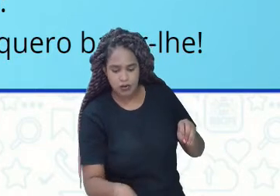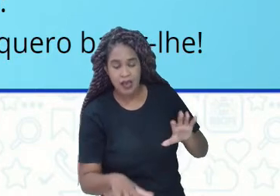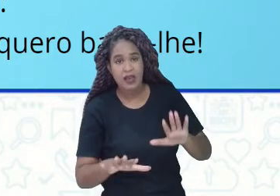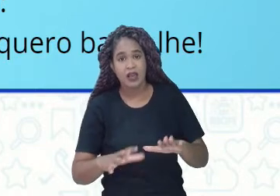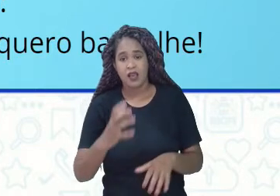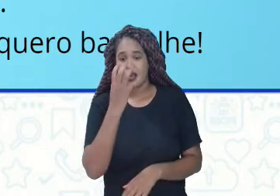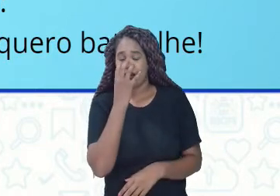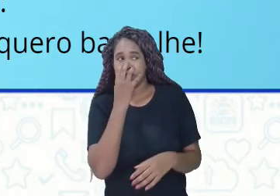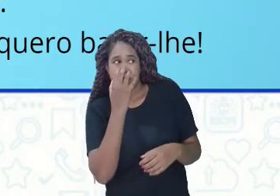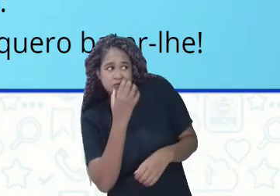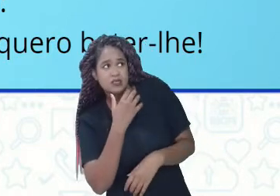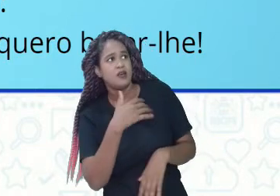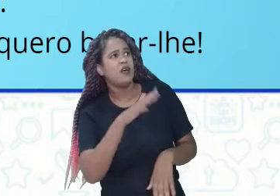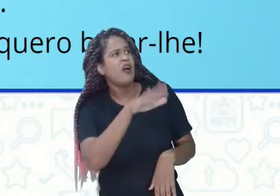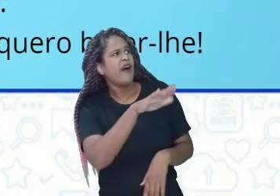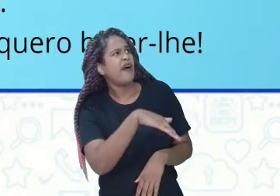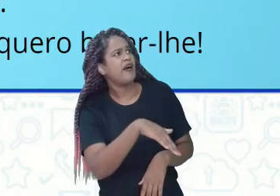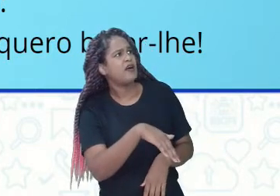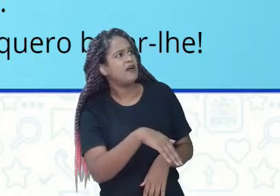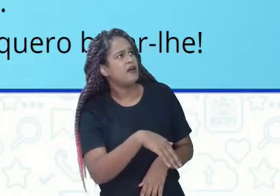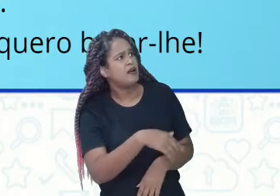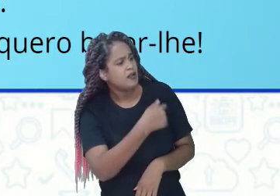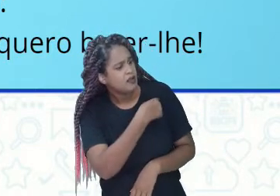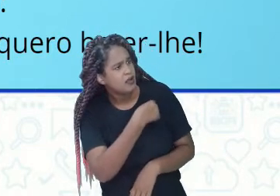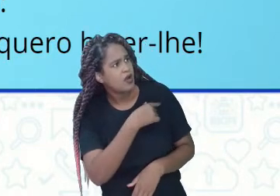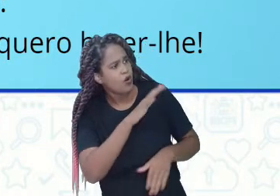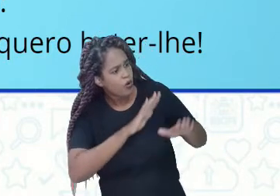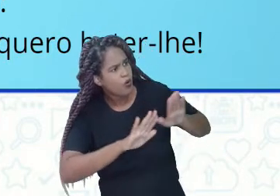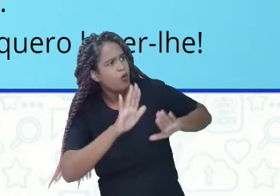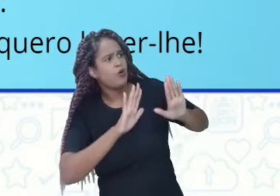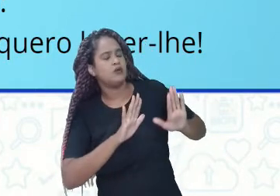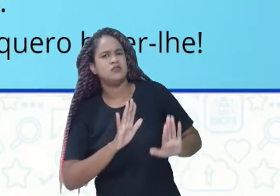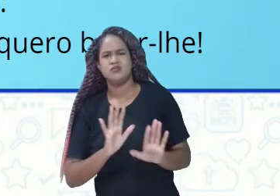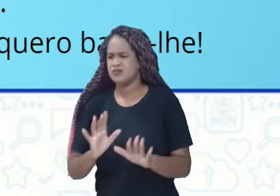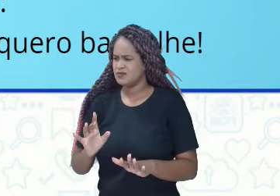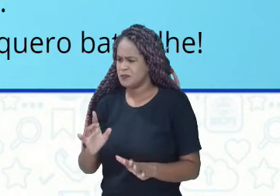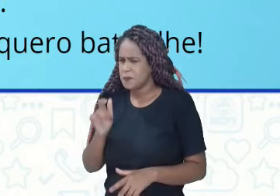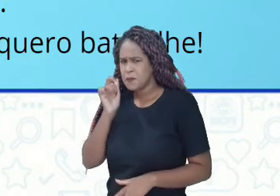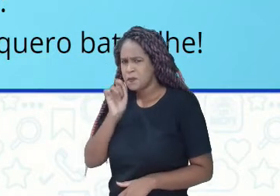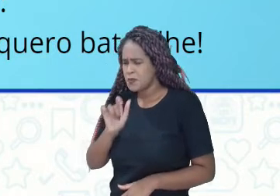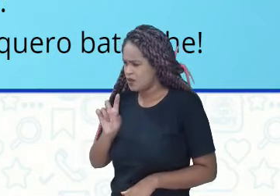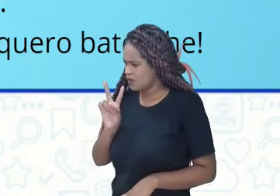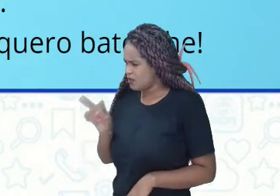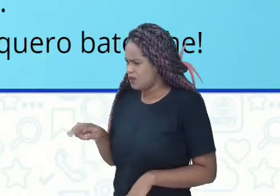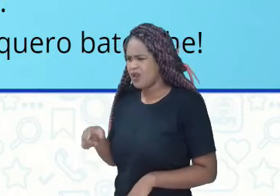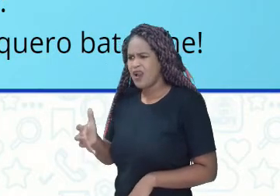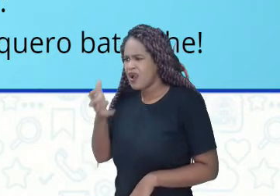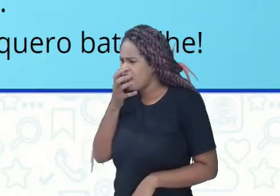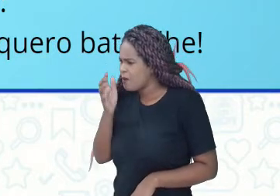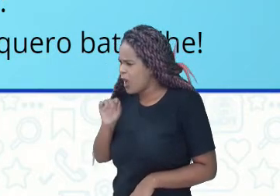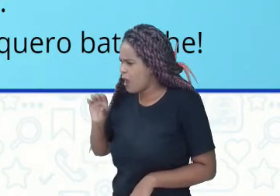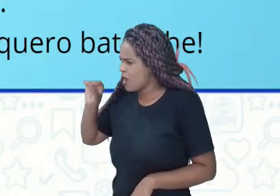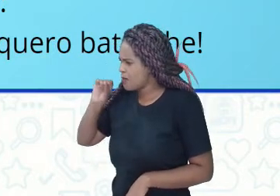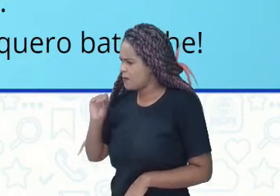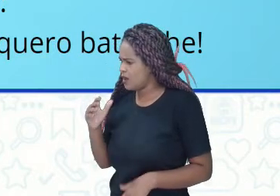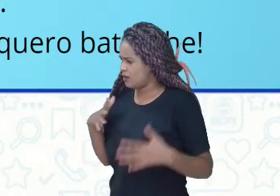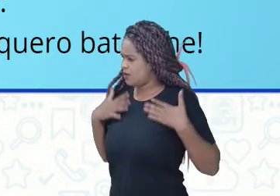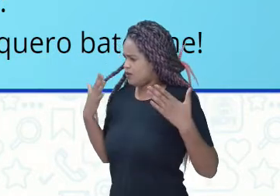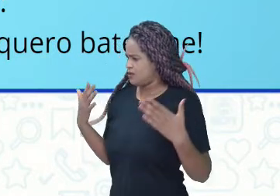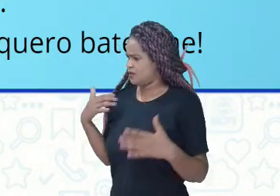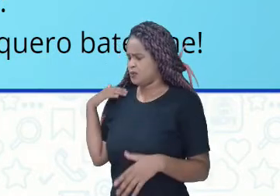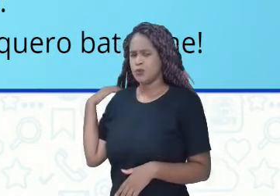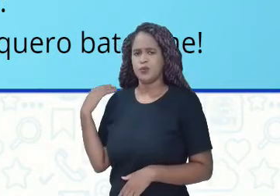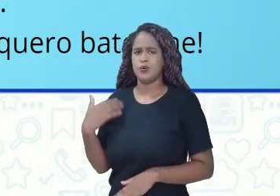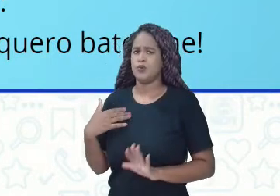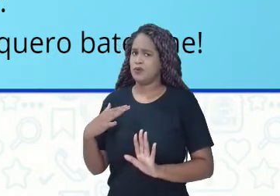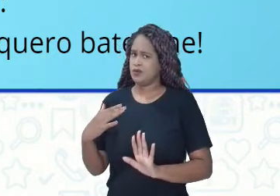por favor, não me queime. Ela ficou muito espantada. Um cão a falar. Até parecia mentira. Assustada,